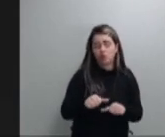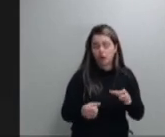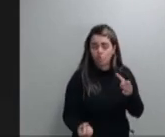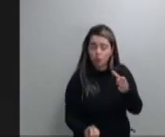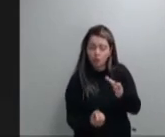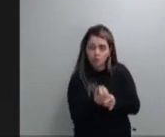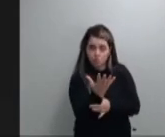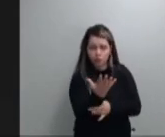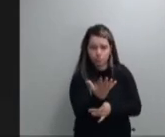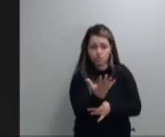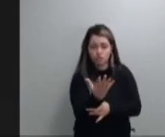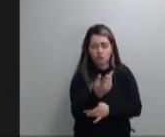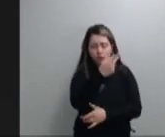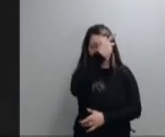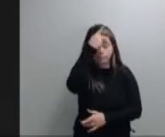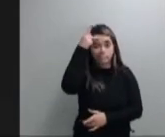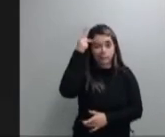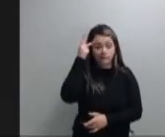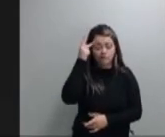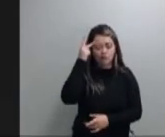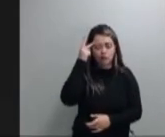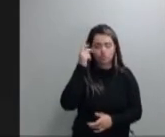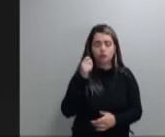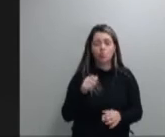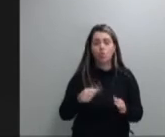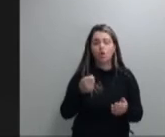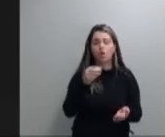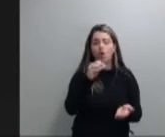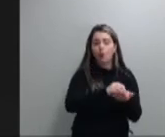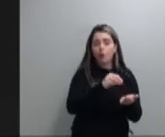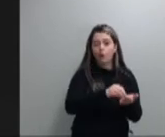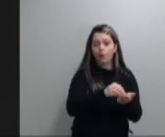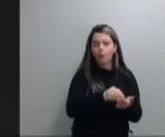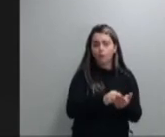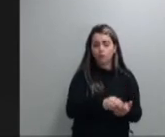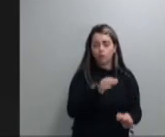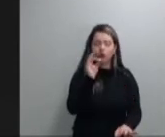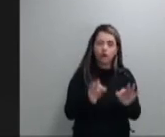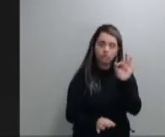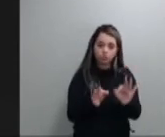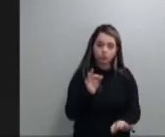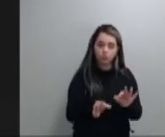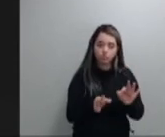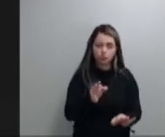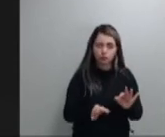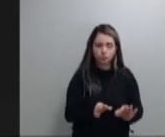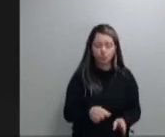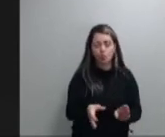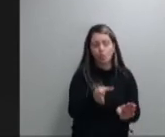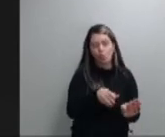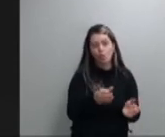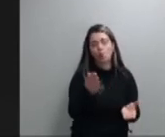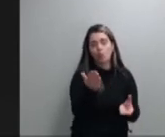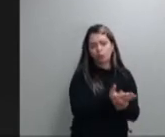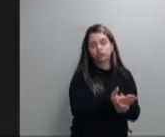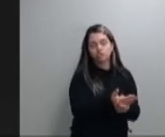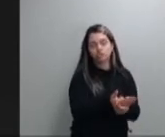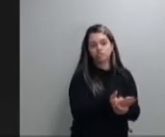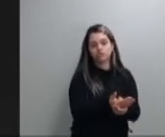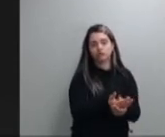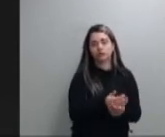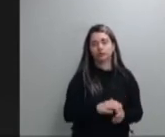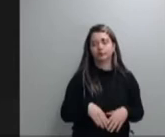verdade, esse basicamente é o único, a única questão submetida, objeto desse recurso do ordinário e